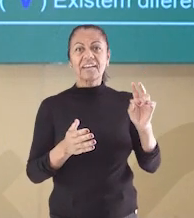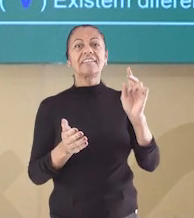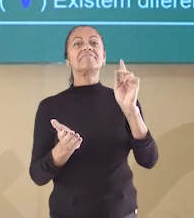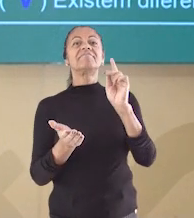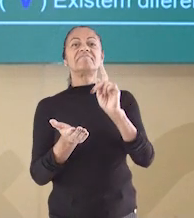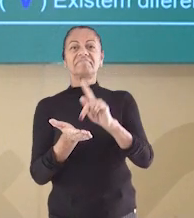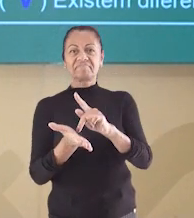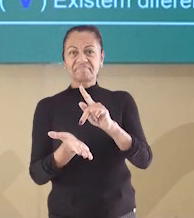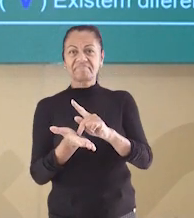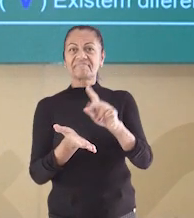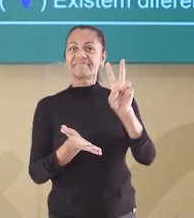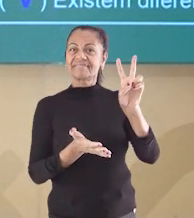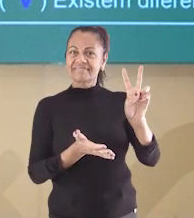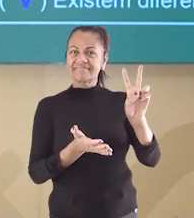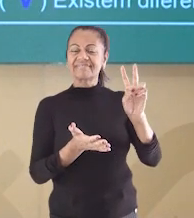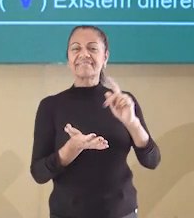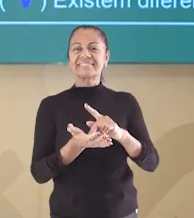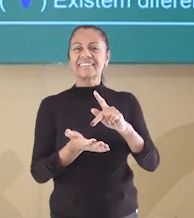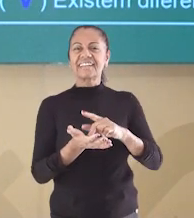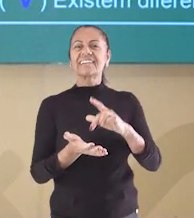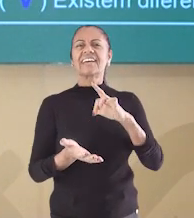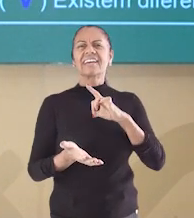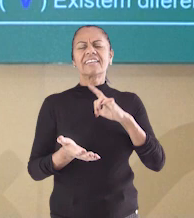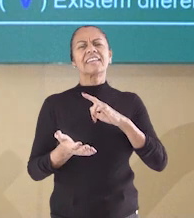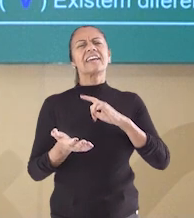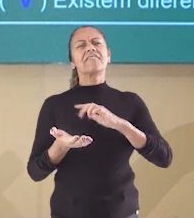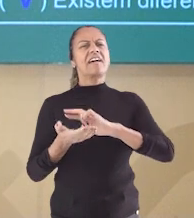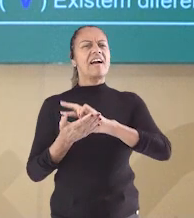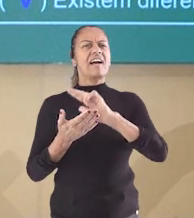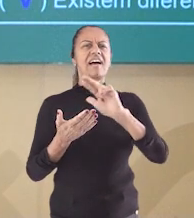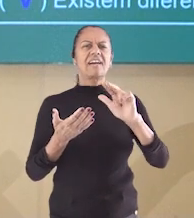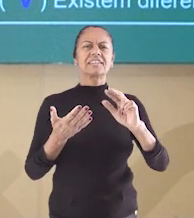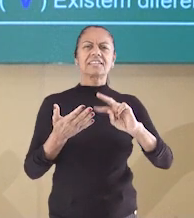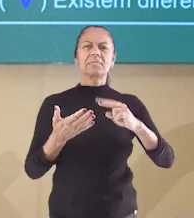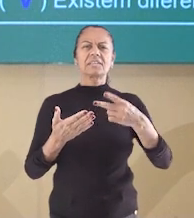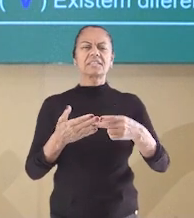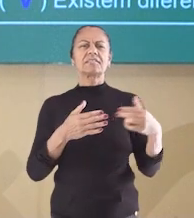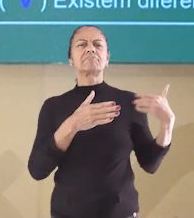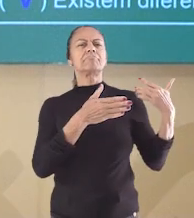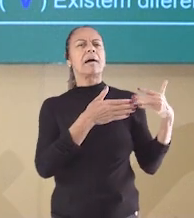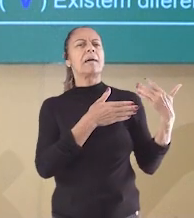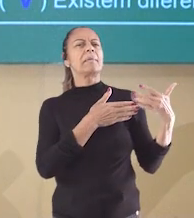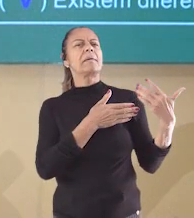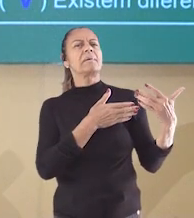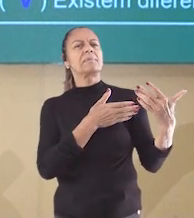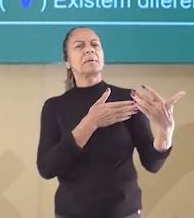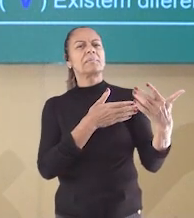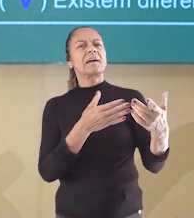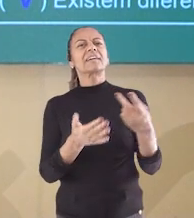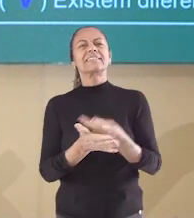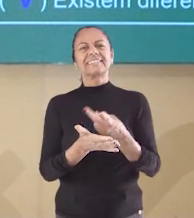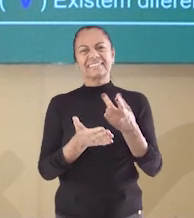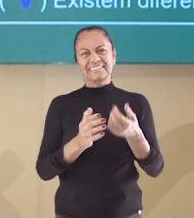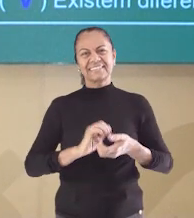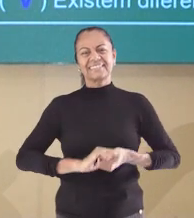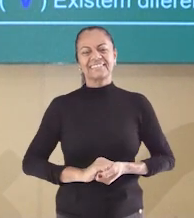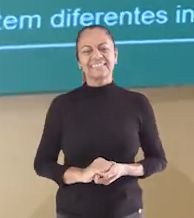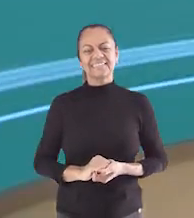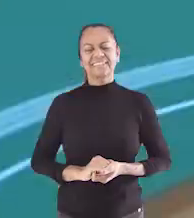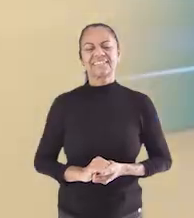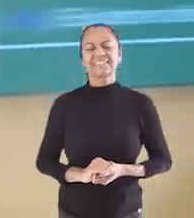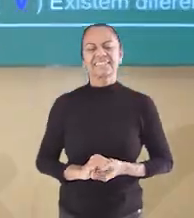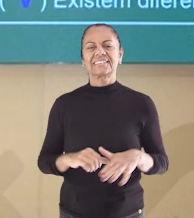existem realmente várias interpretações e com o passar do tempo, essas interpretações